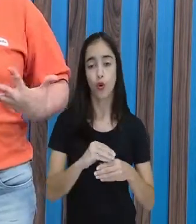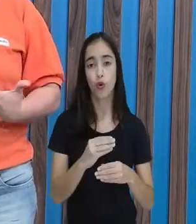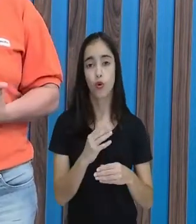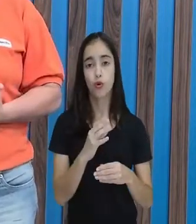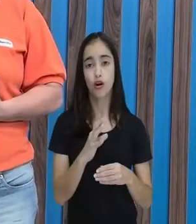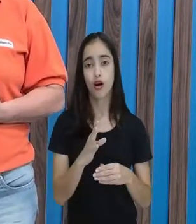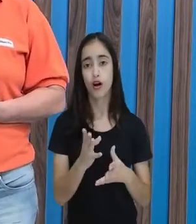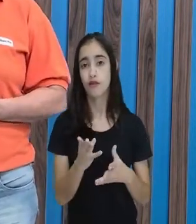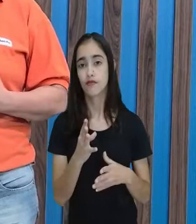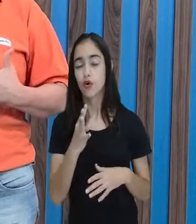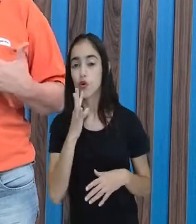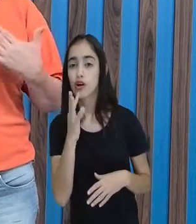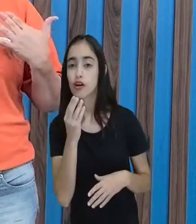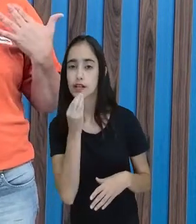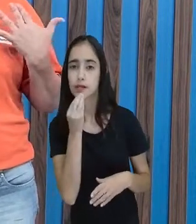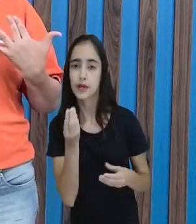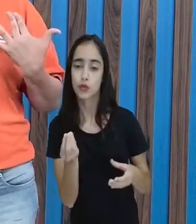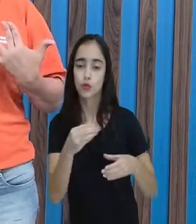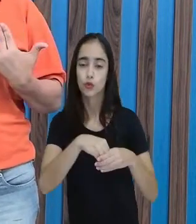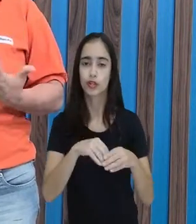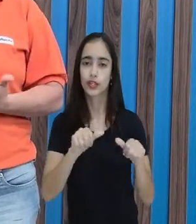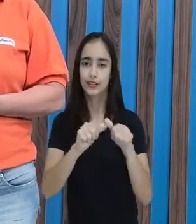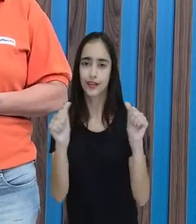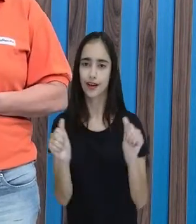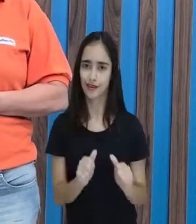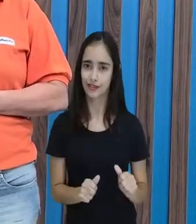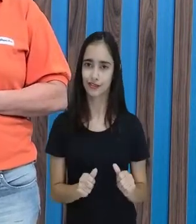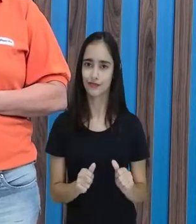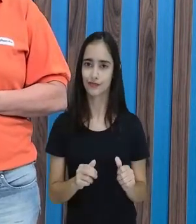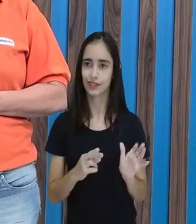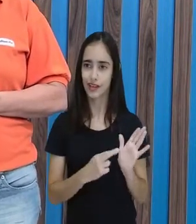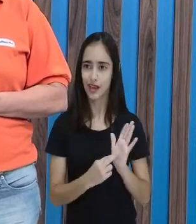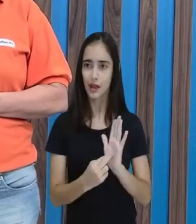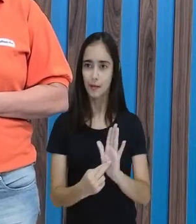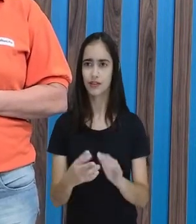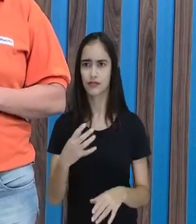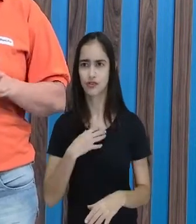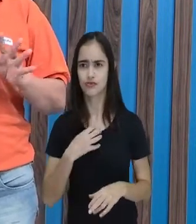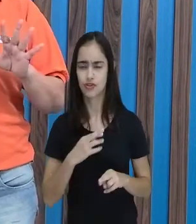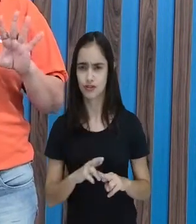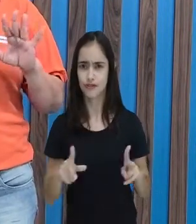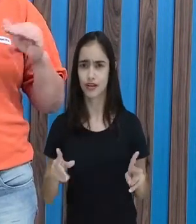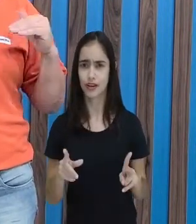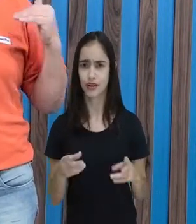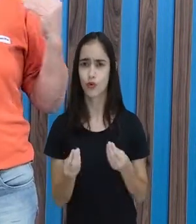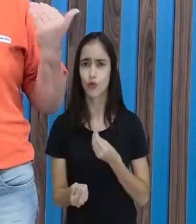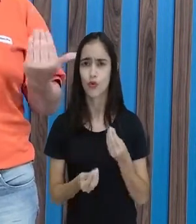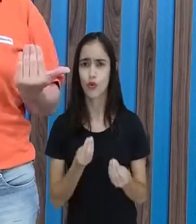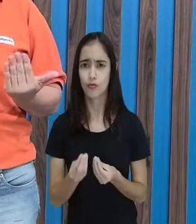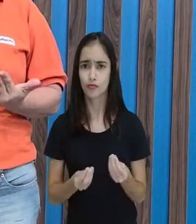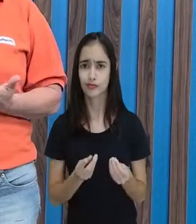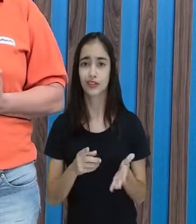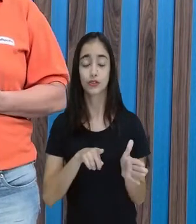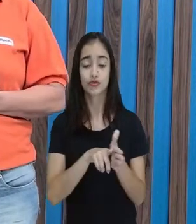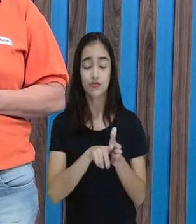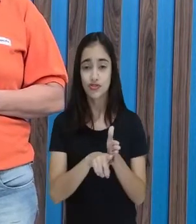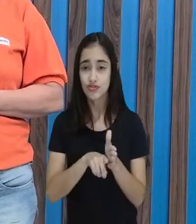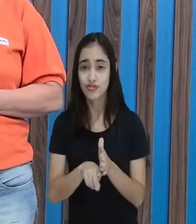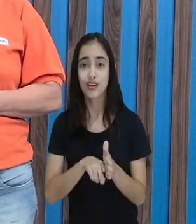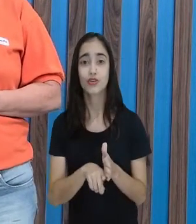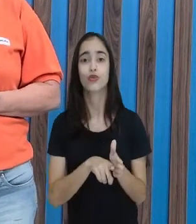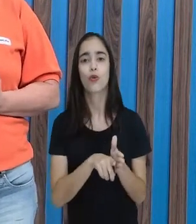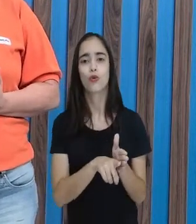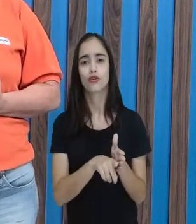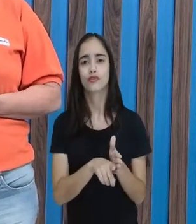arte também. Eles tinham uma forma muito peculiar de representação do corpo, que é uma coisa que os estudiosos mais tarde chamaram